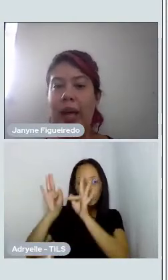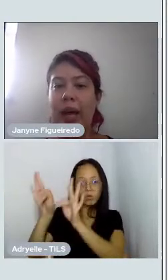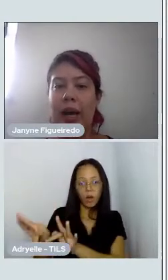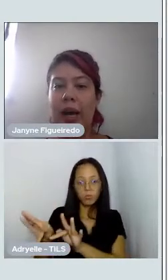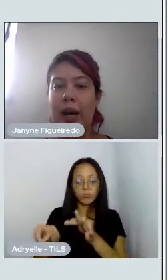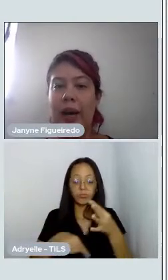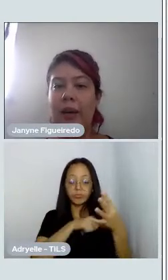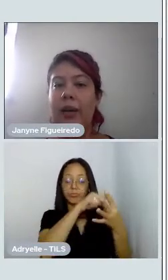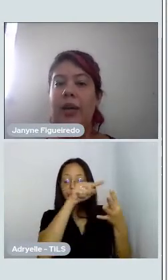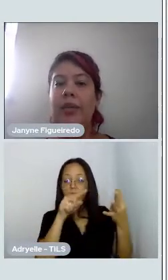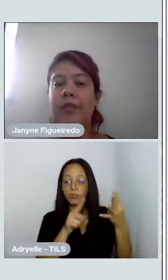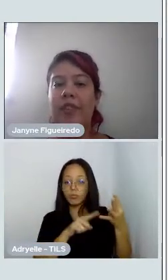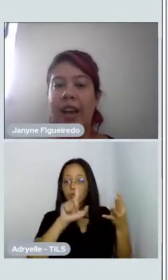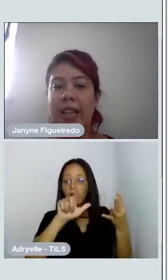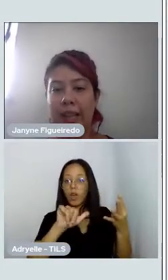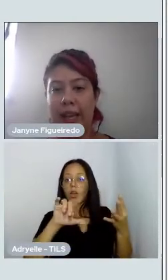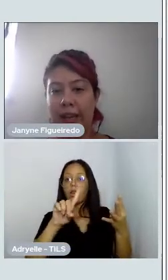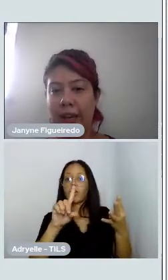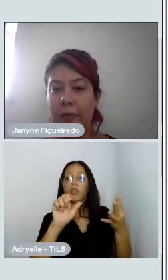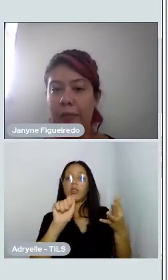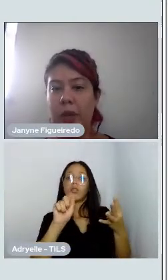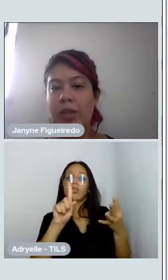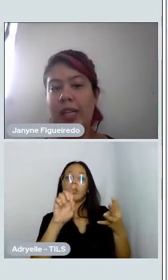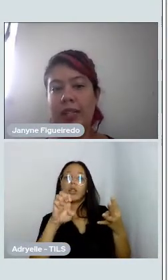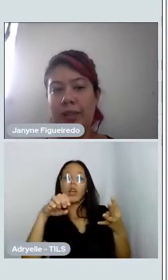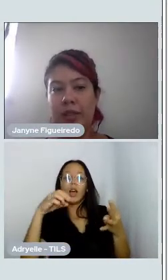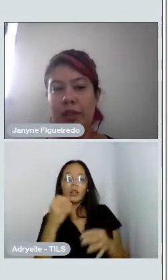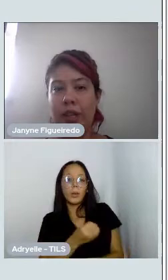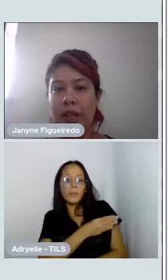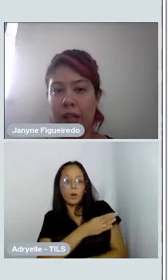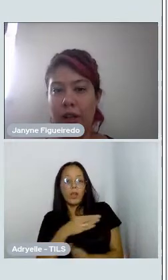Moderna, ela vai até